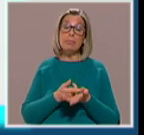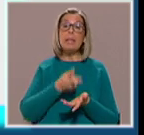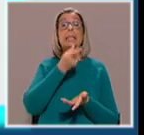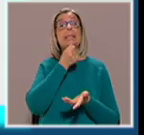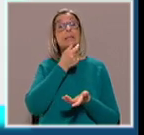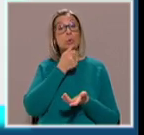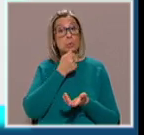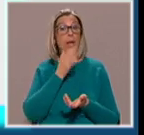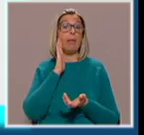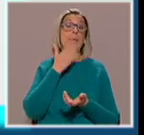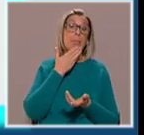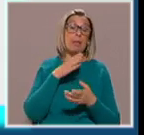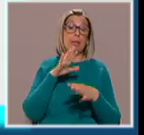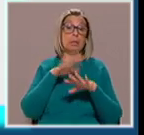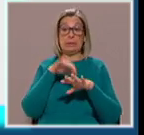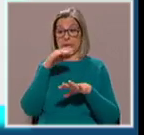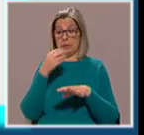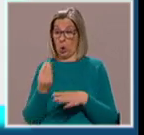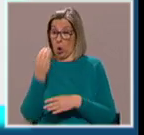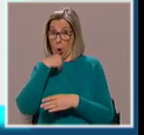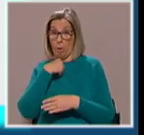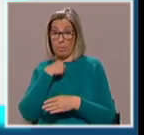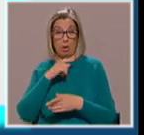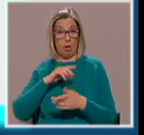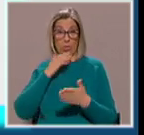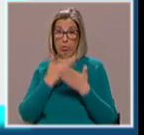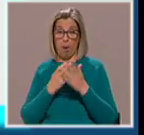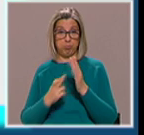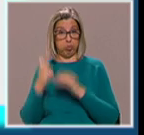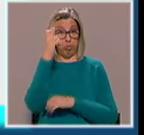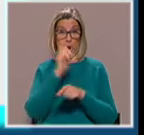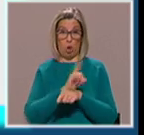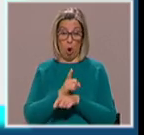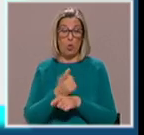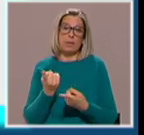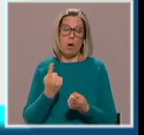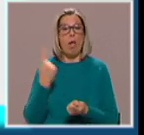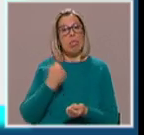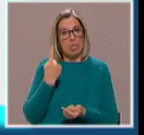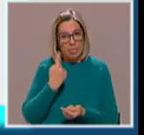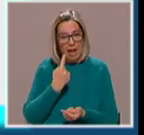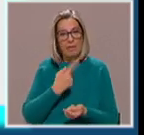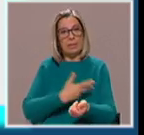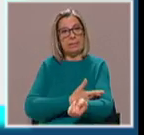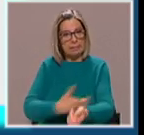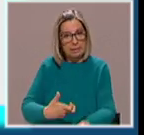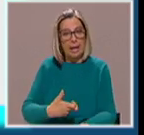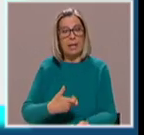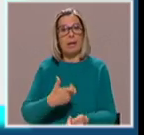varia rapidamente com a ingestão de alimentos, este parâmetro só pode ser medido corretamente se a recolha